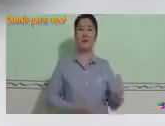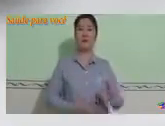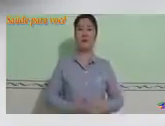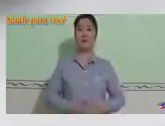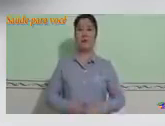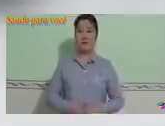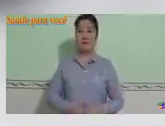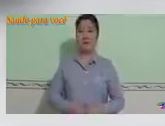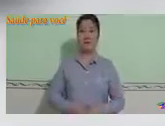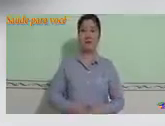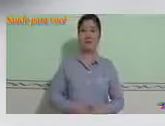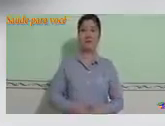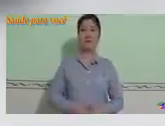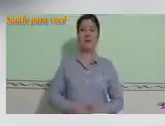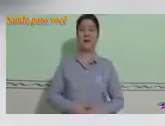CIODVSERRALIZADOEM4SE acento agudo